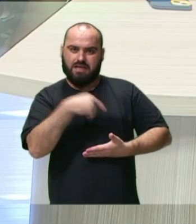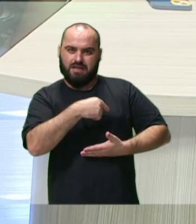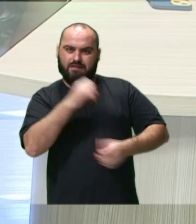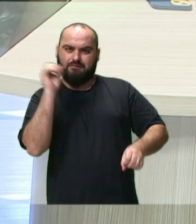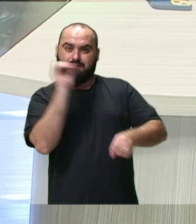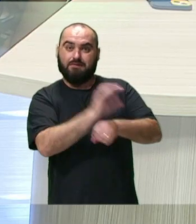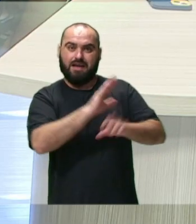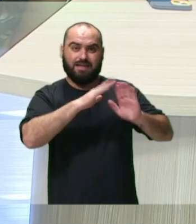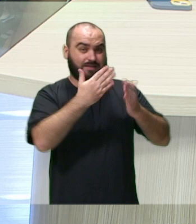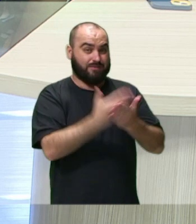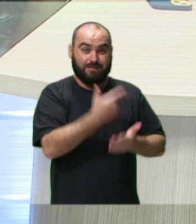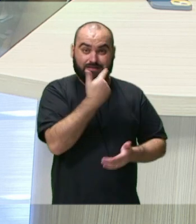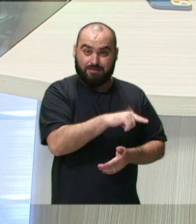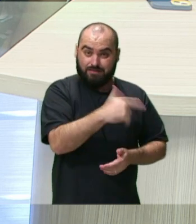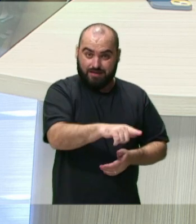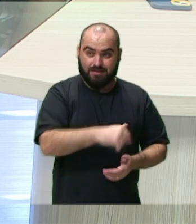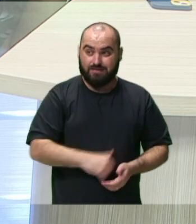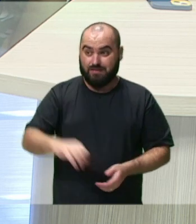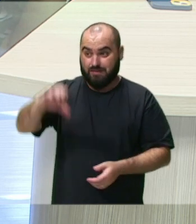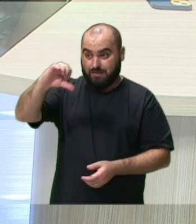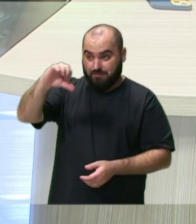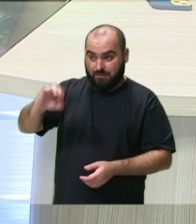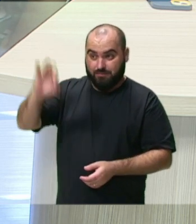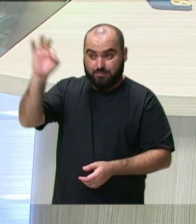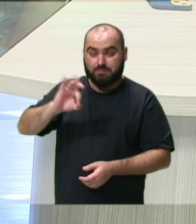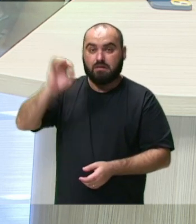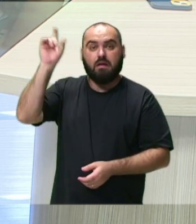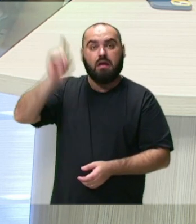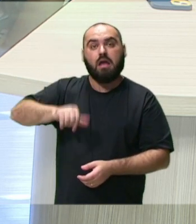na creche, 90% dos casos é a mãe